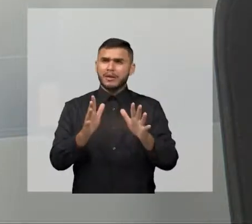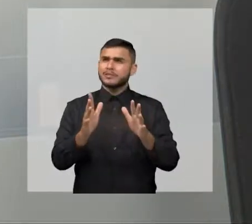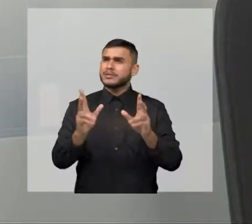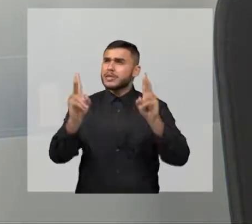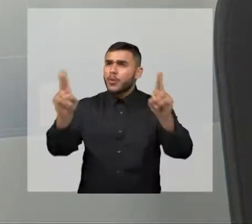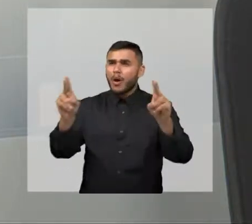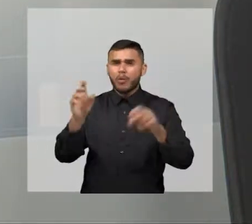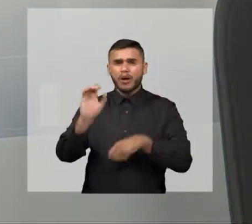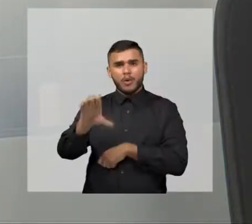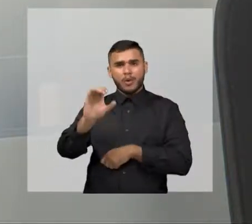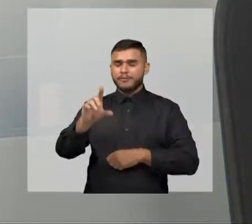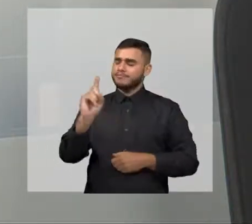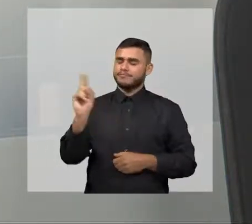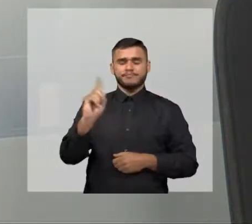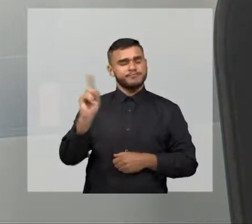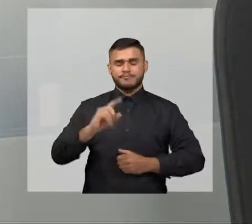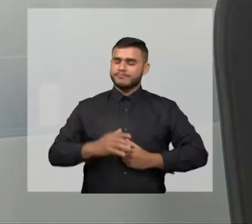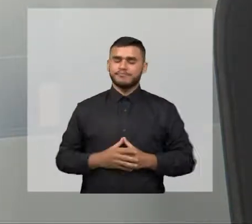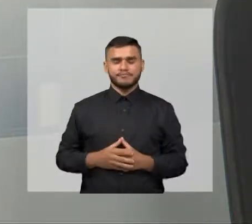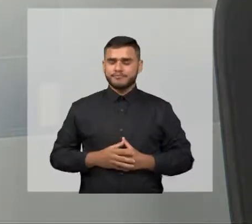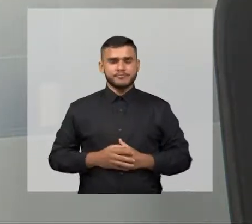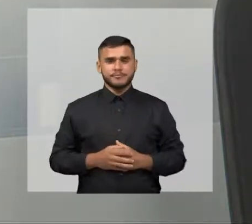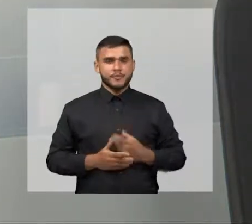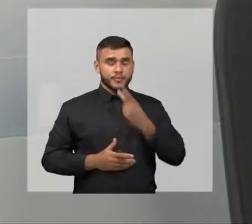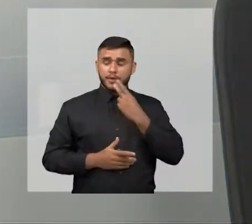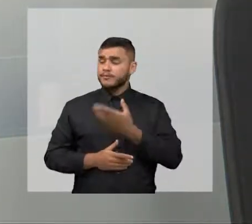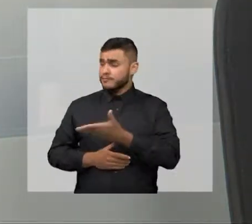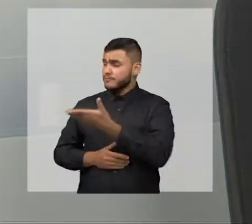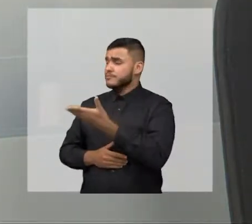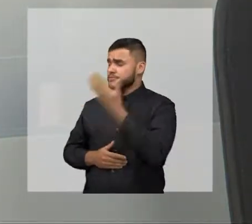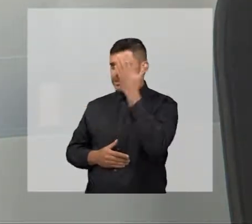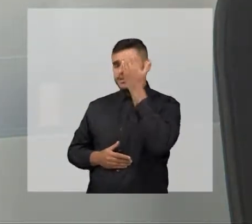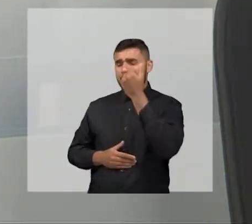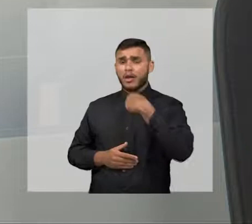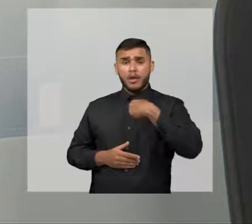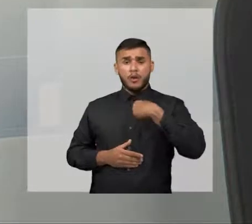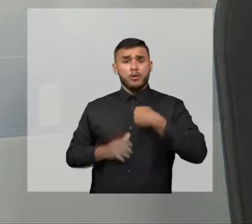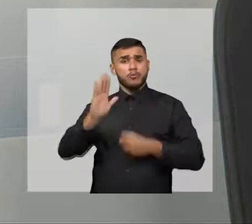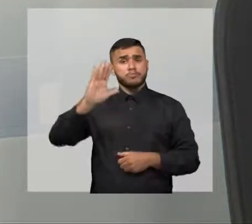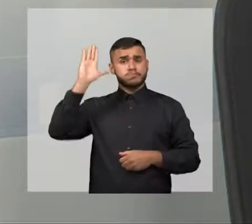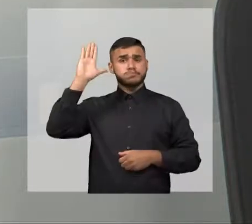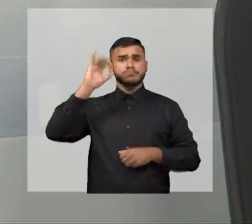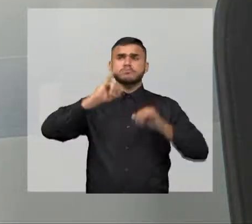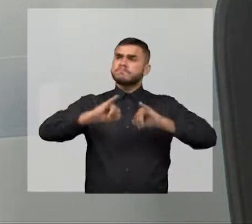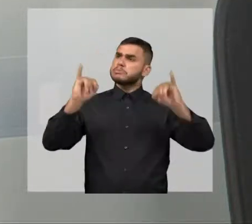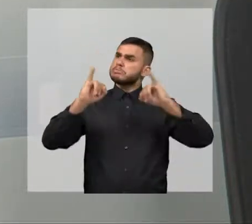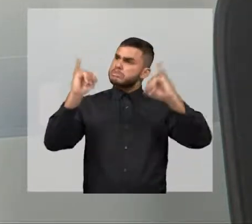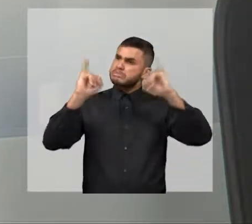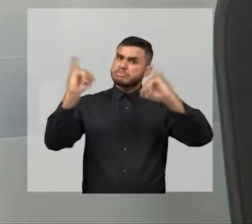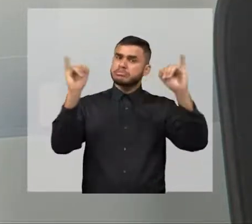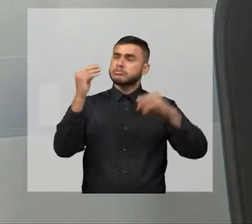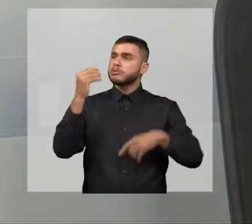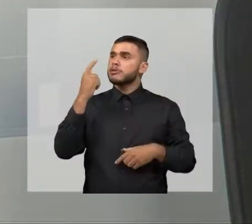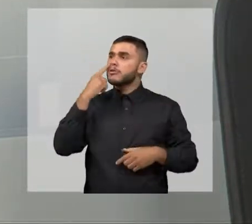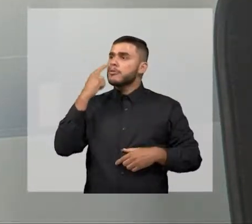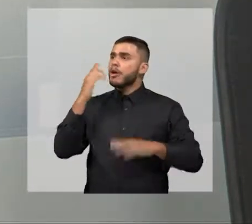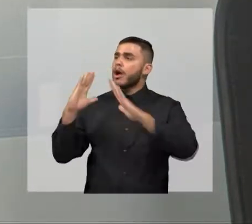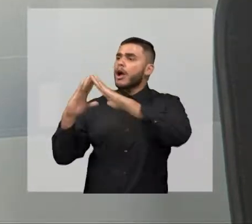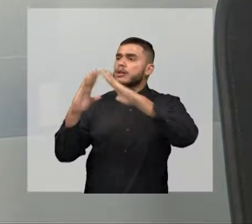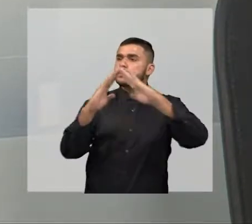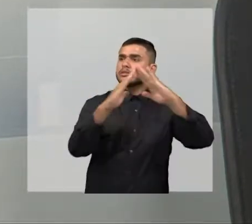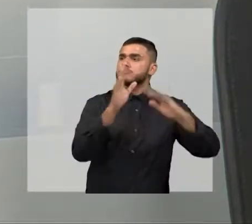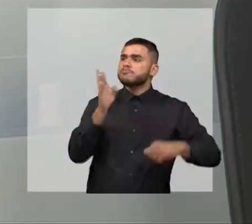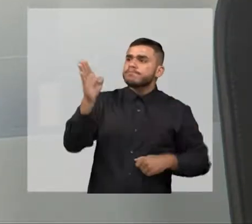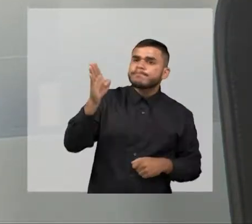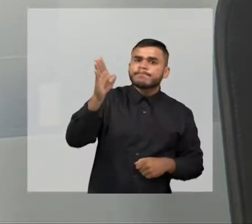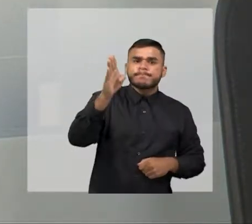cidade como Caucaia, né? Porque... Não dá. Eu fiz campanha assim, quando a gente faz campanha, é uma oportunidade que a gente tem de conhecer de perto. Eu vou na